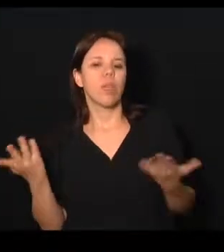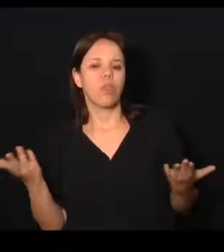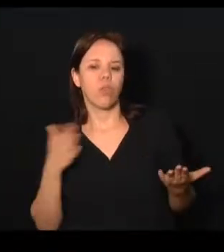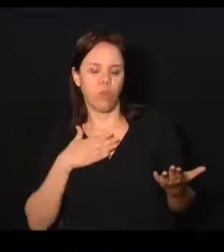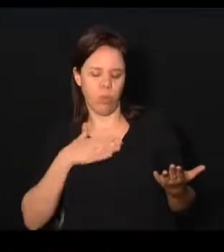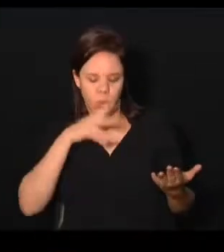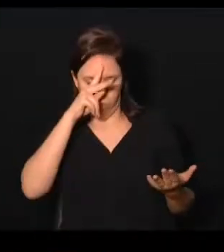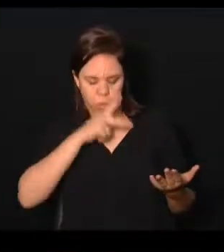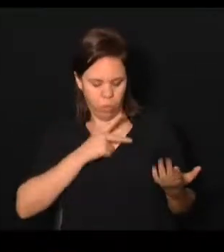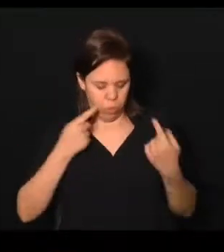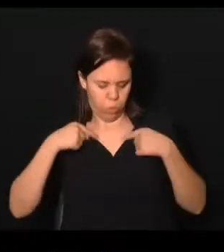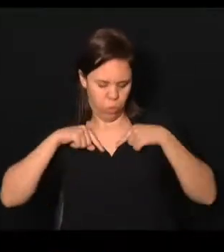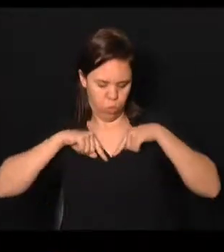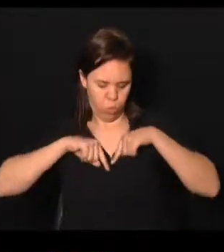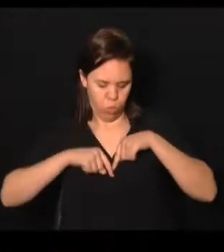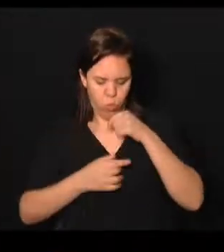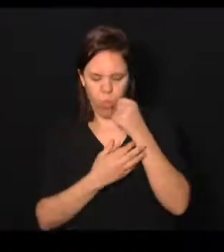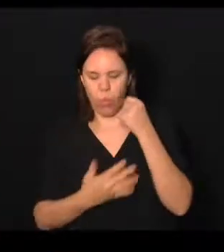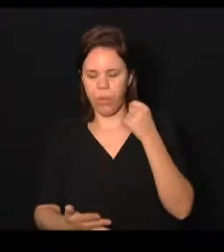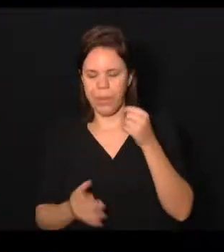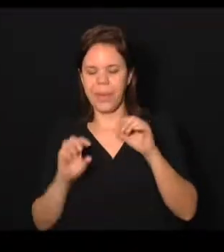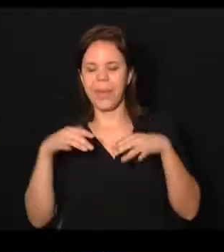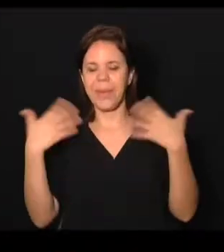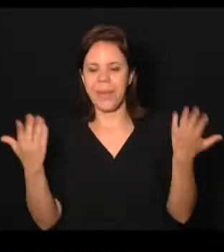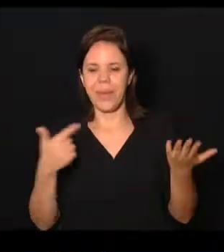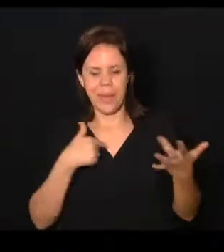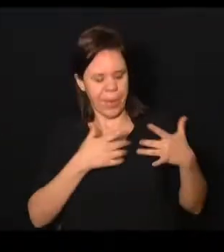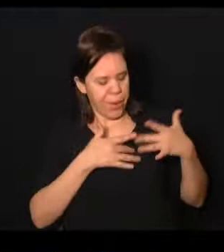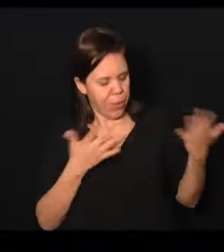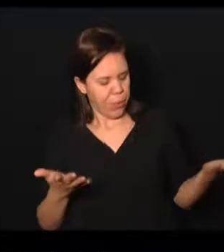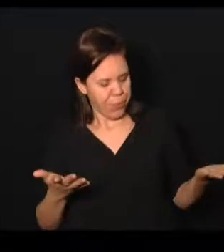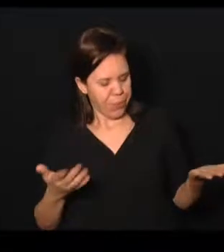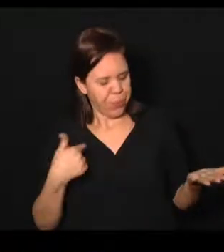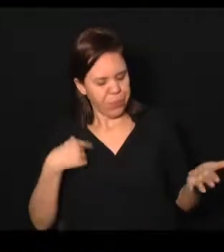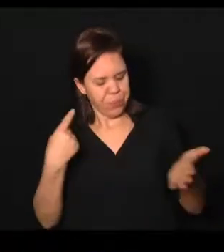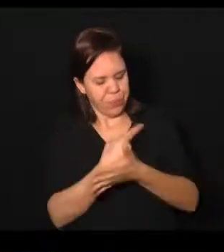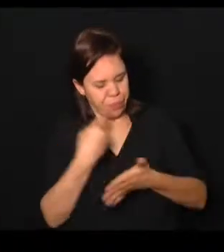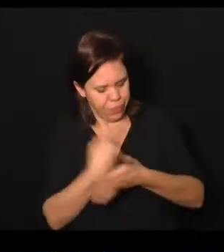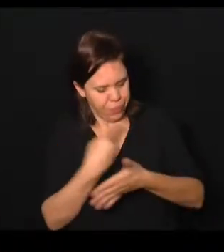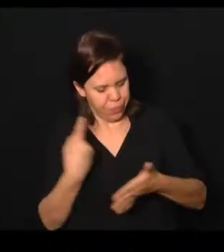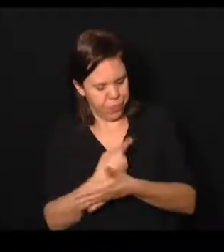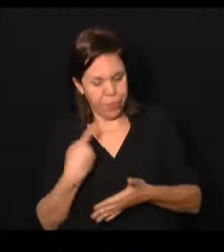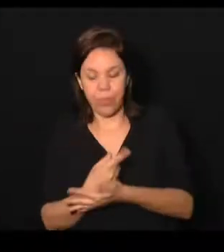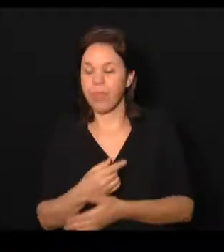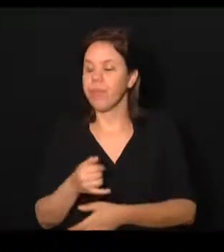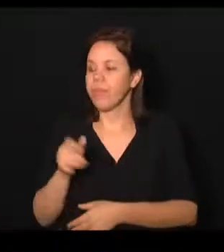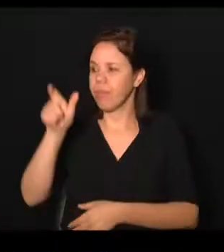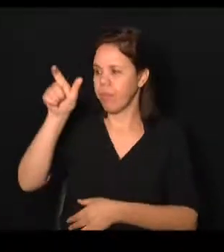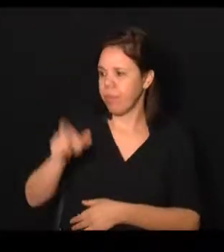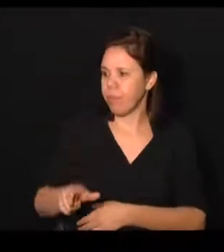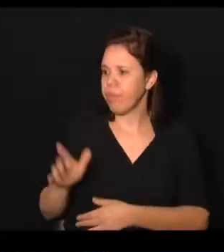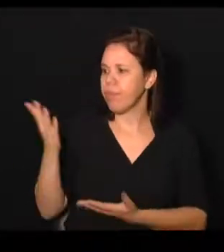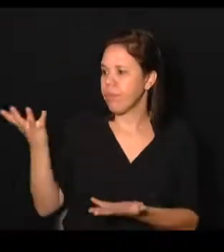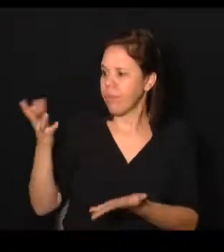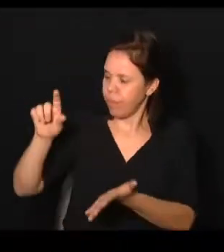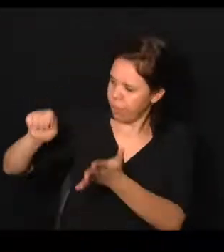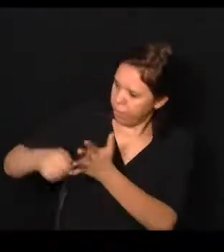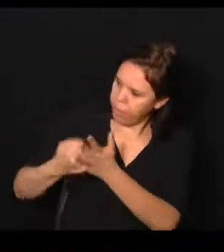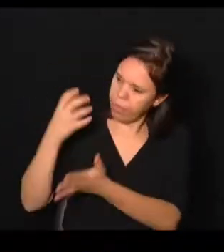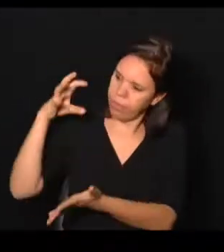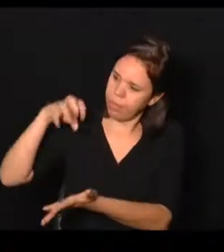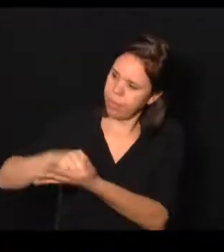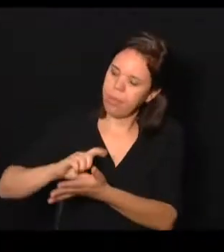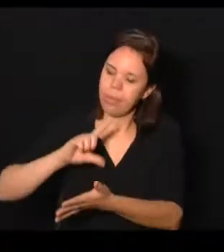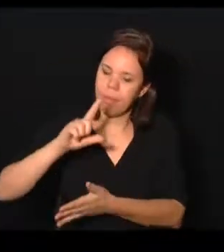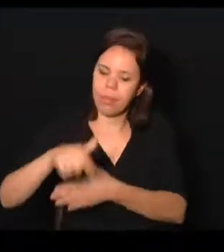gente recebe dos doadores de sangue. Então, a primeira coisa é aquilo que eu disse. Primeiro, o candidato à doação, ele faz um cadastro, depois